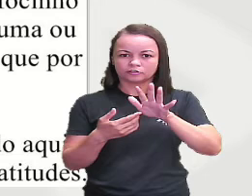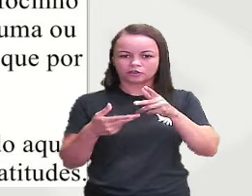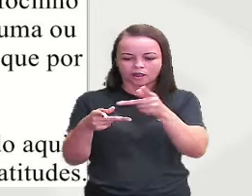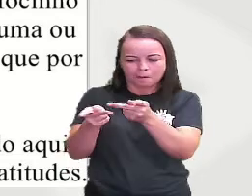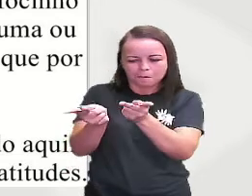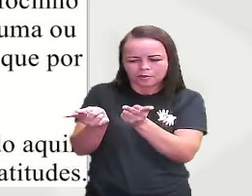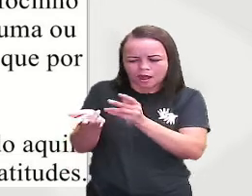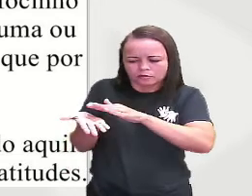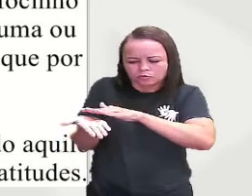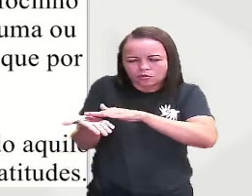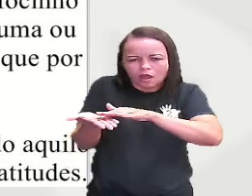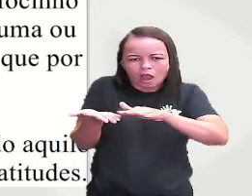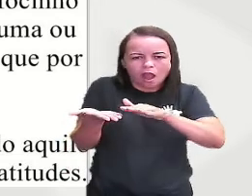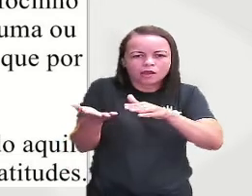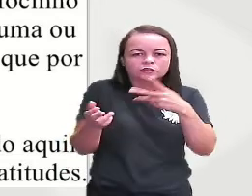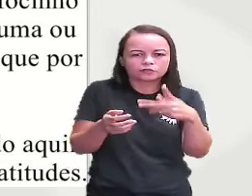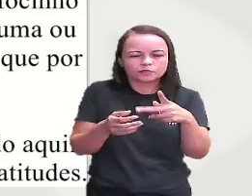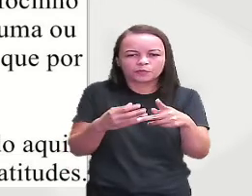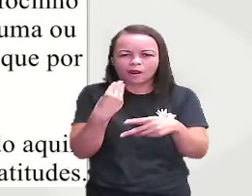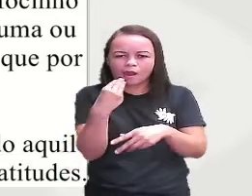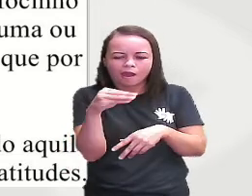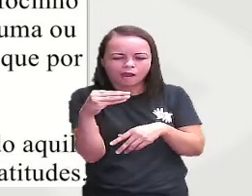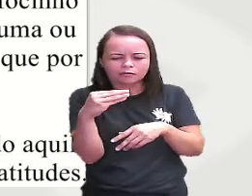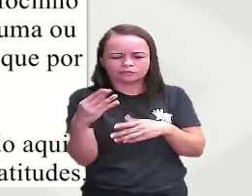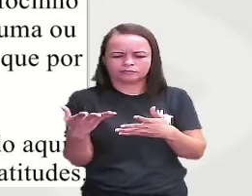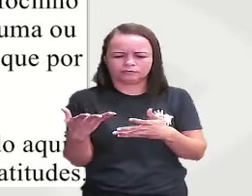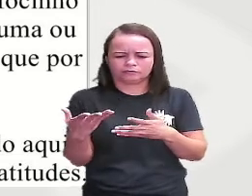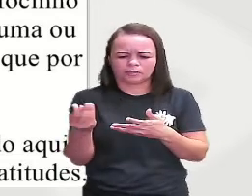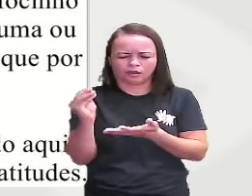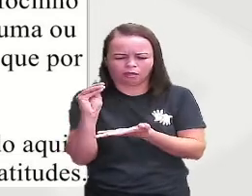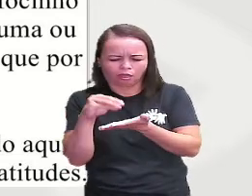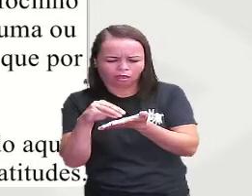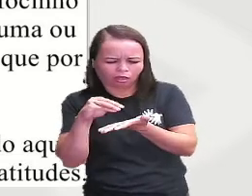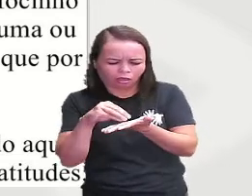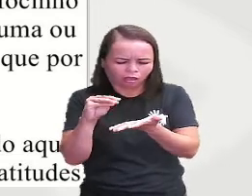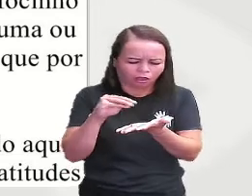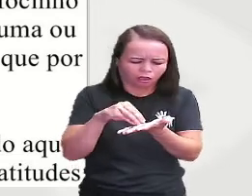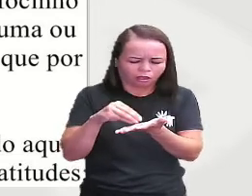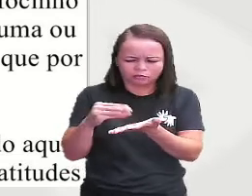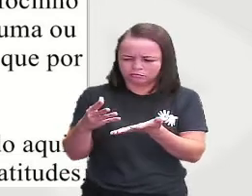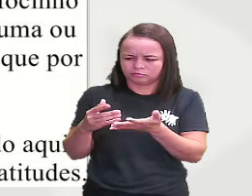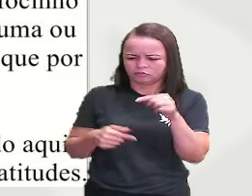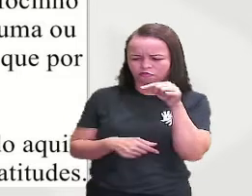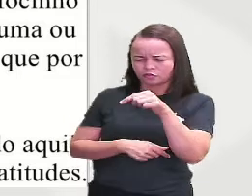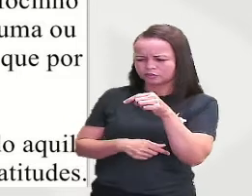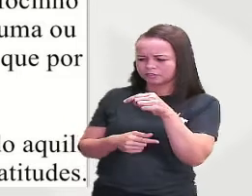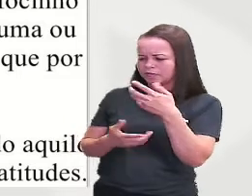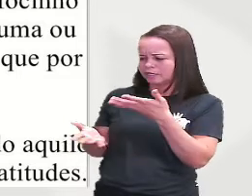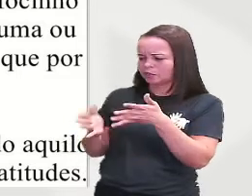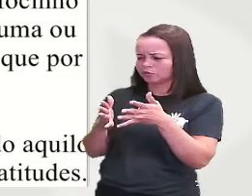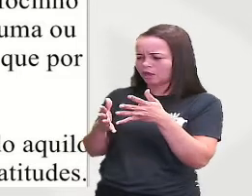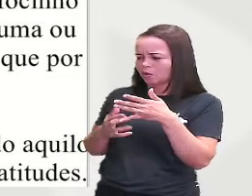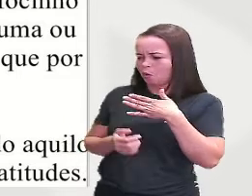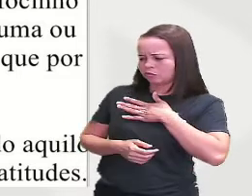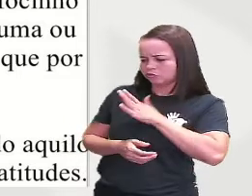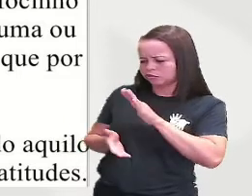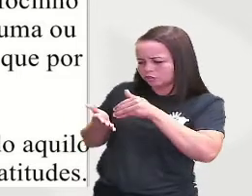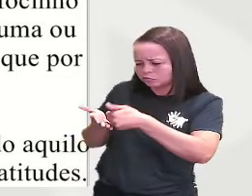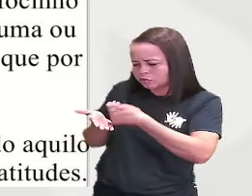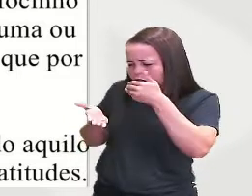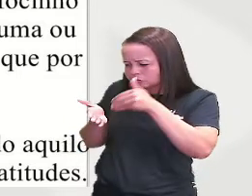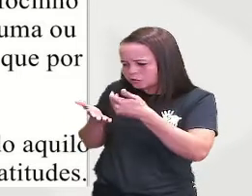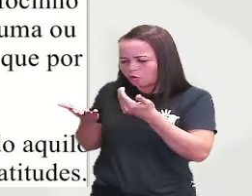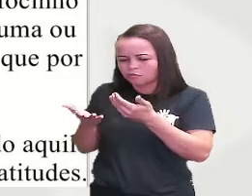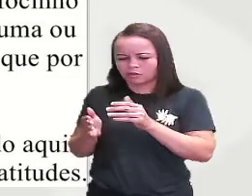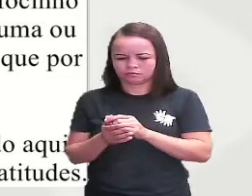prato raso para a cegonha, tadinha. Você não está gostando da sopa? Perguntou a raposa, vendo